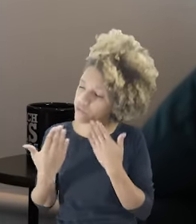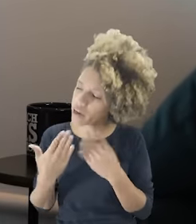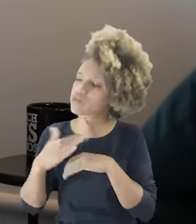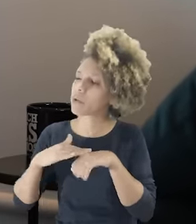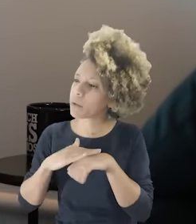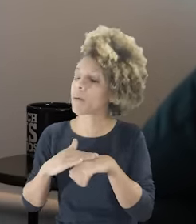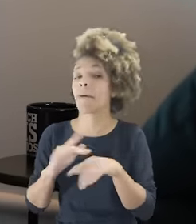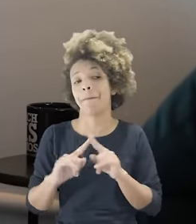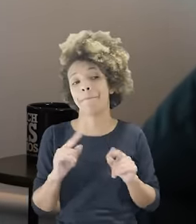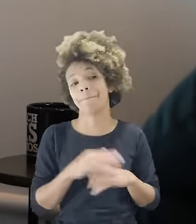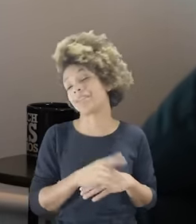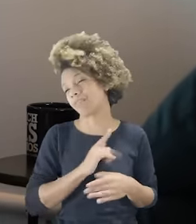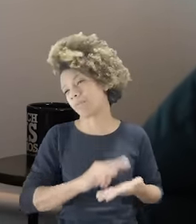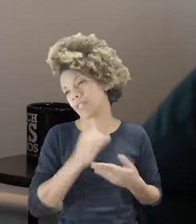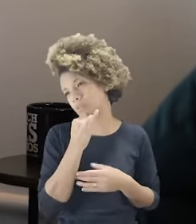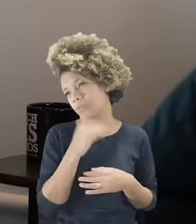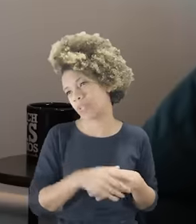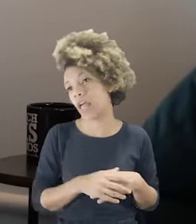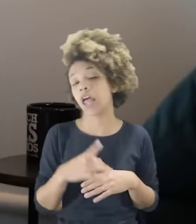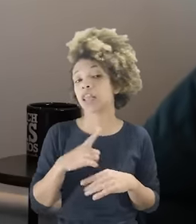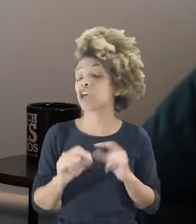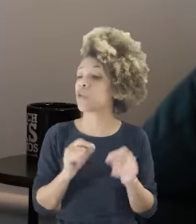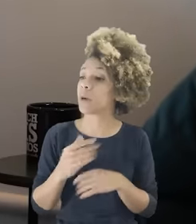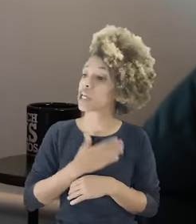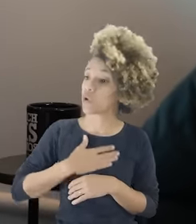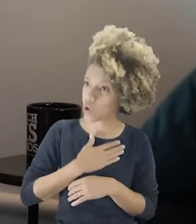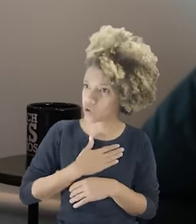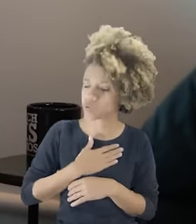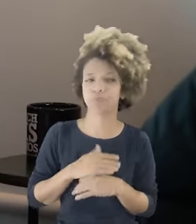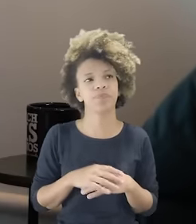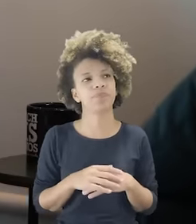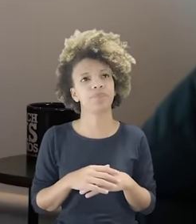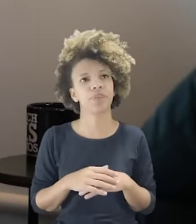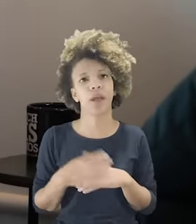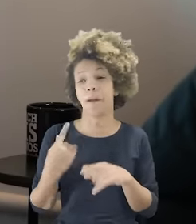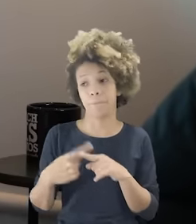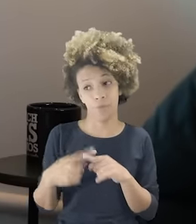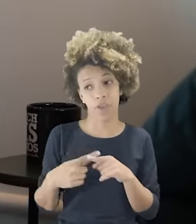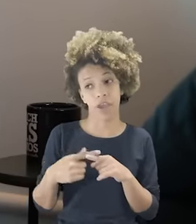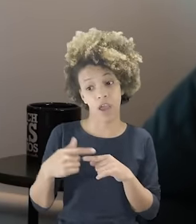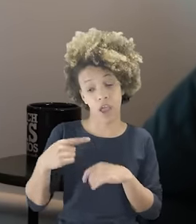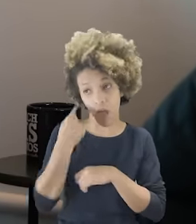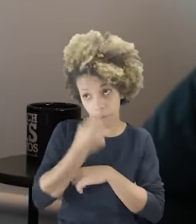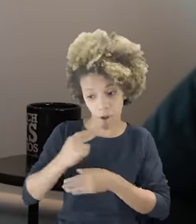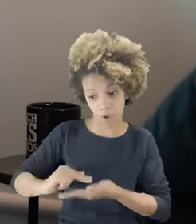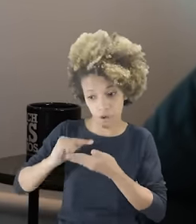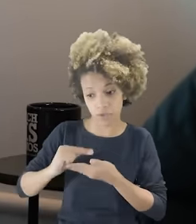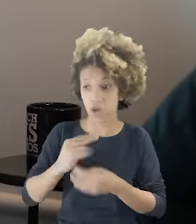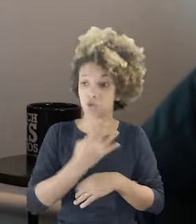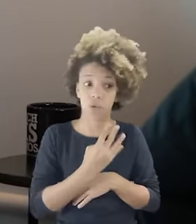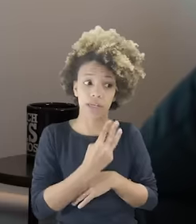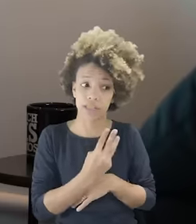que eu converso mas tem paciente por exemplo tem uma que eu gosto porque é uma hora de consulta uns